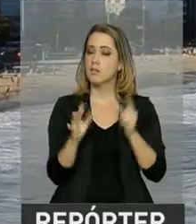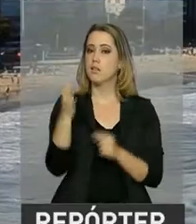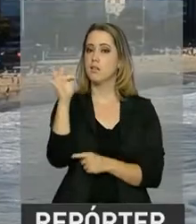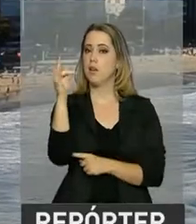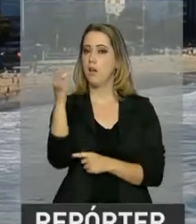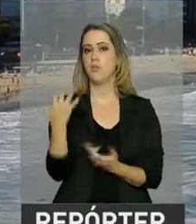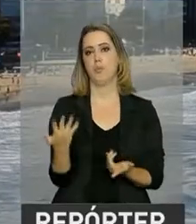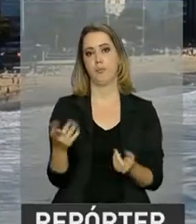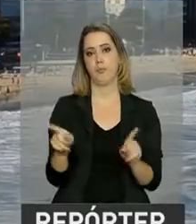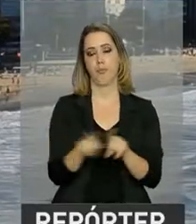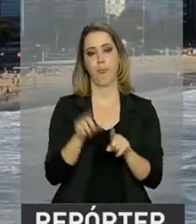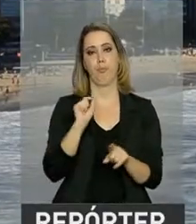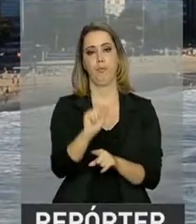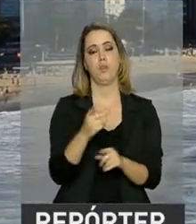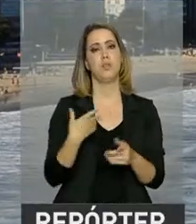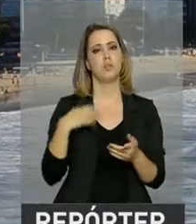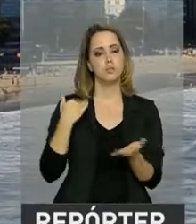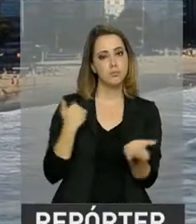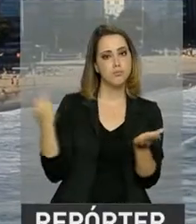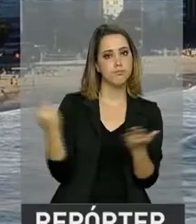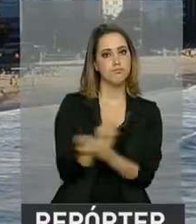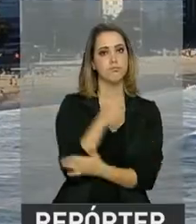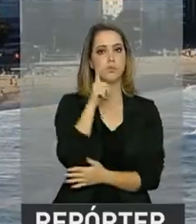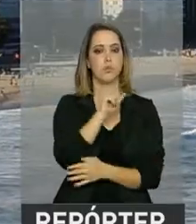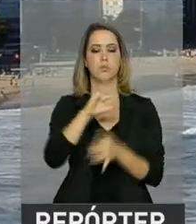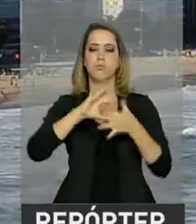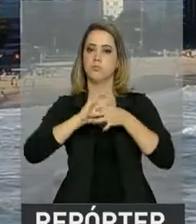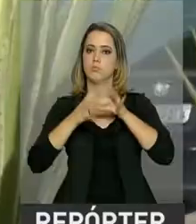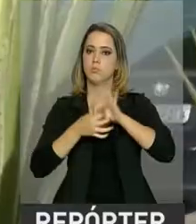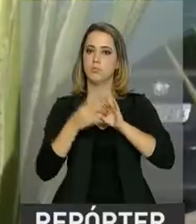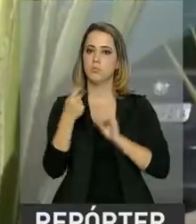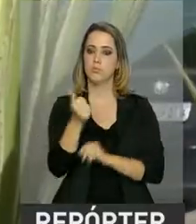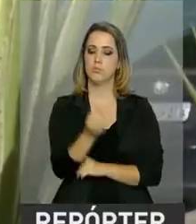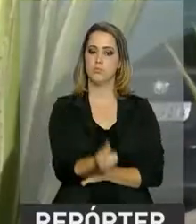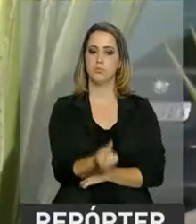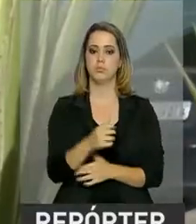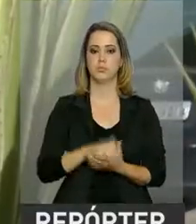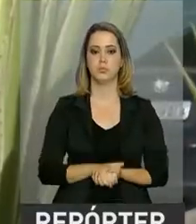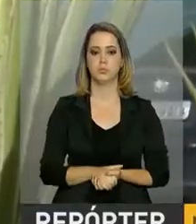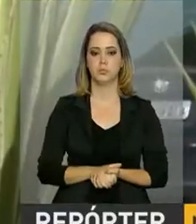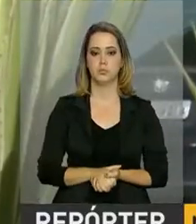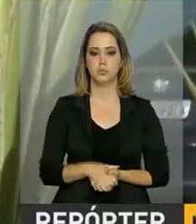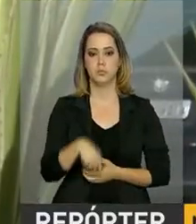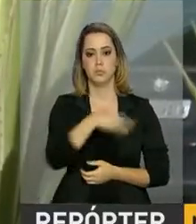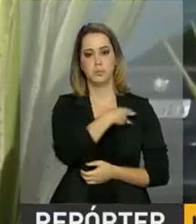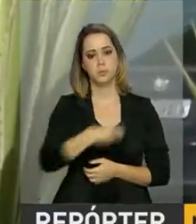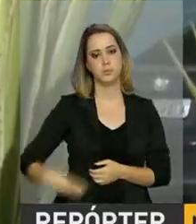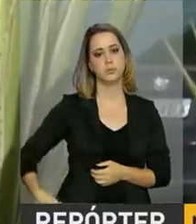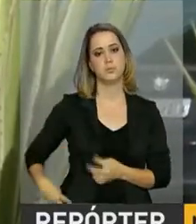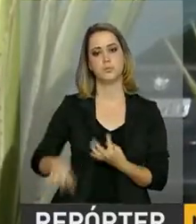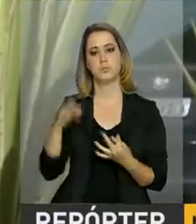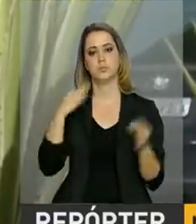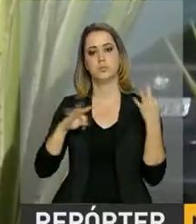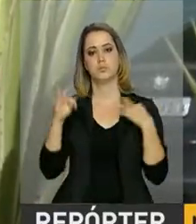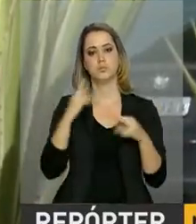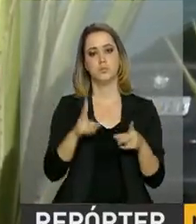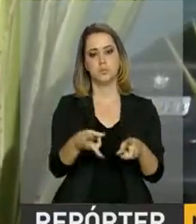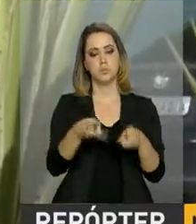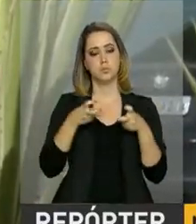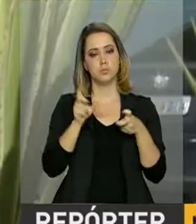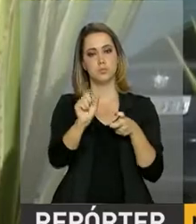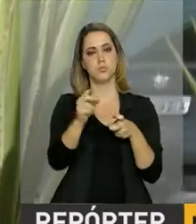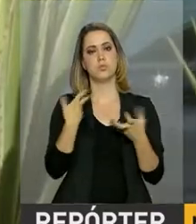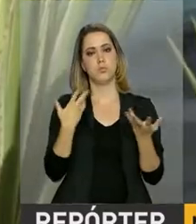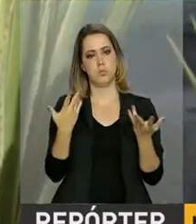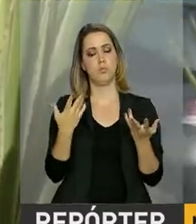que já se destacou durante os Jogos Olímpicos em 2016. De acordo com o ministro do Turismo, a previsão para o Rio de Janeiro